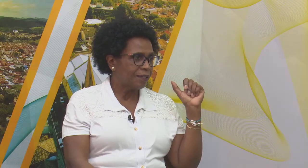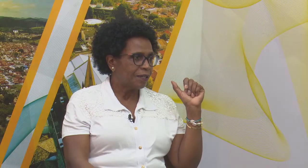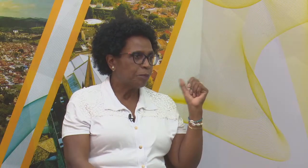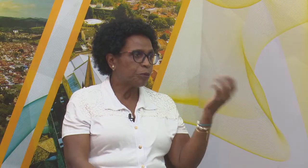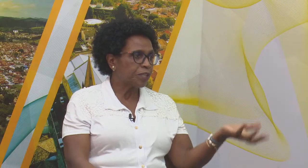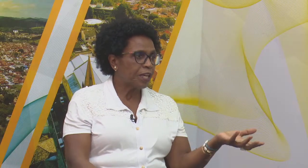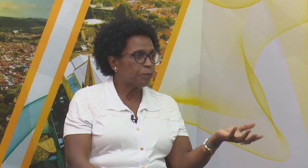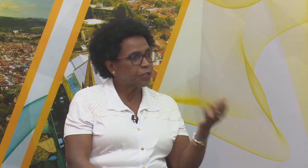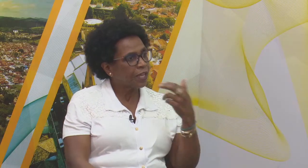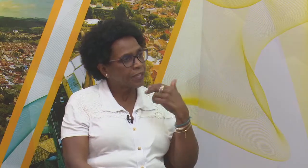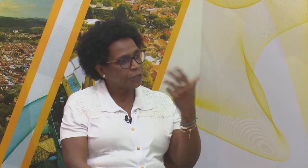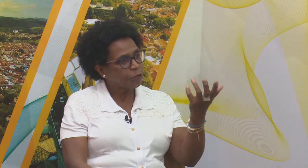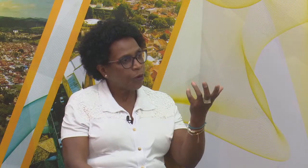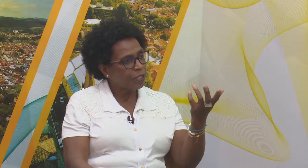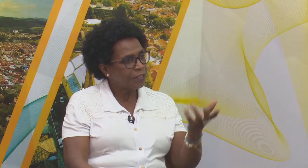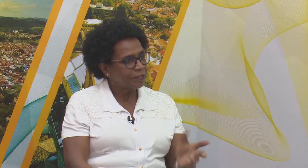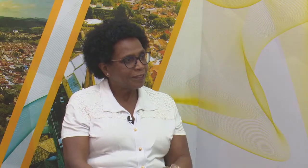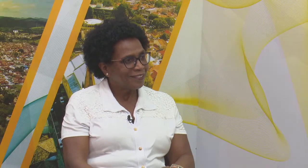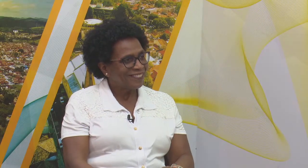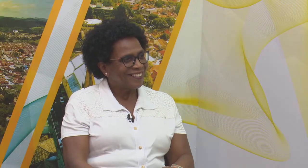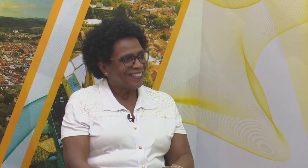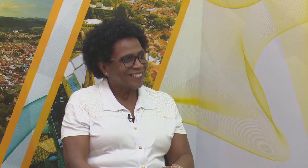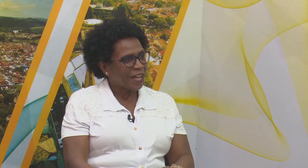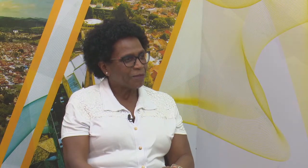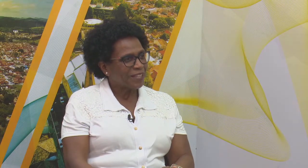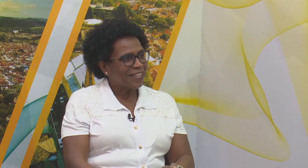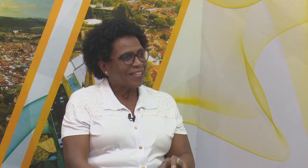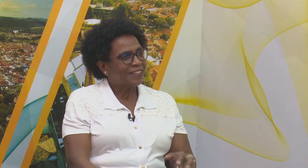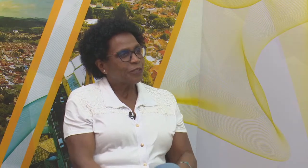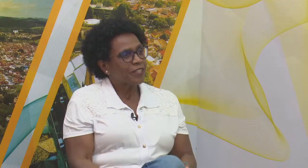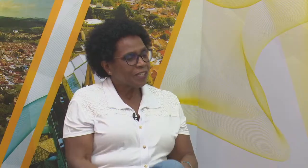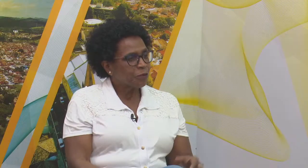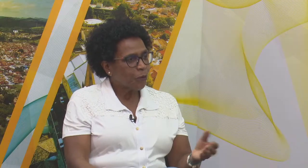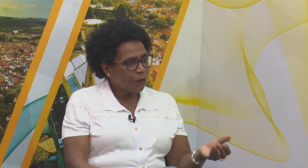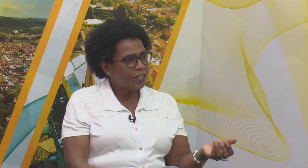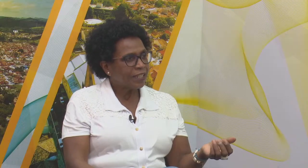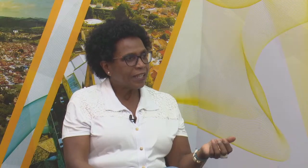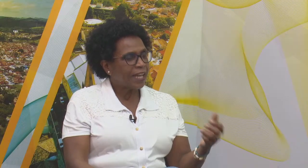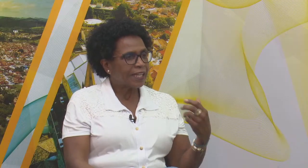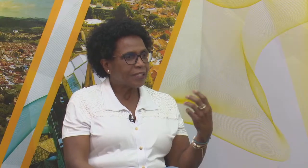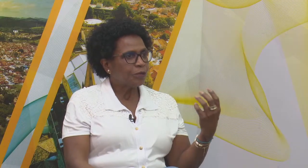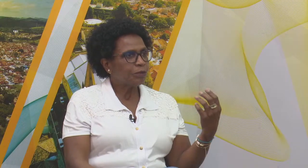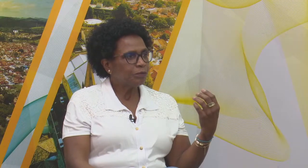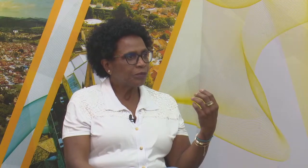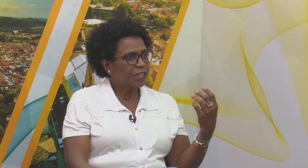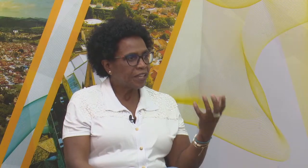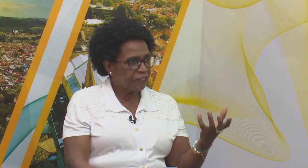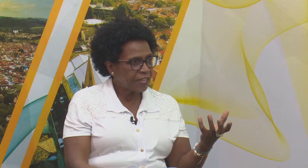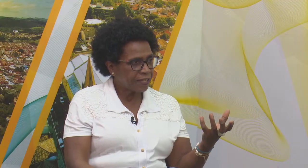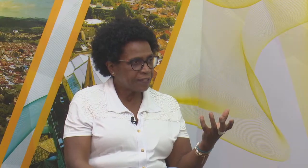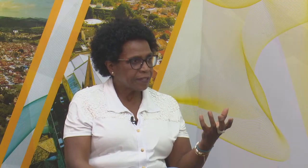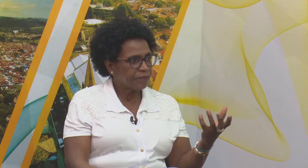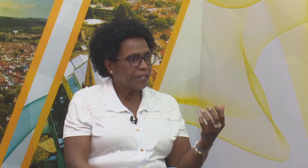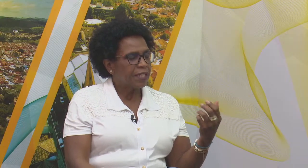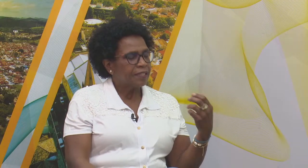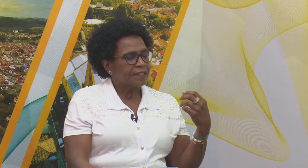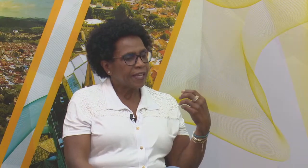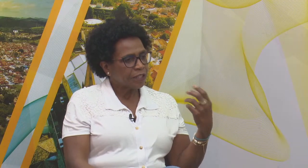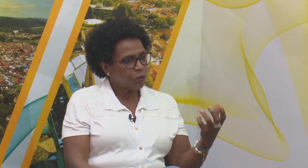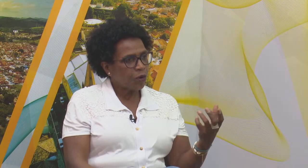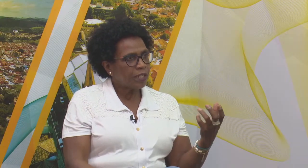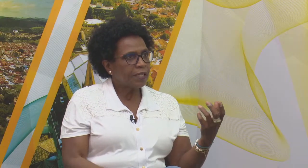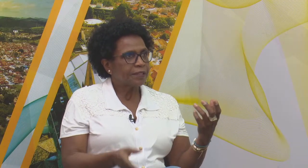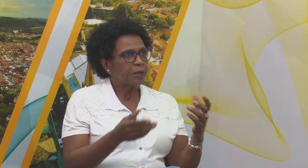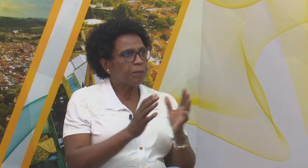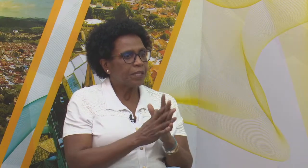imitar. Por quê? Porque ela não olha, sabe? Então, se ela não olha, ela não tem referência. Se